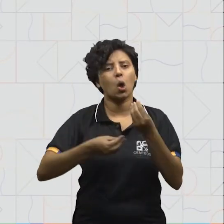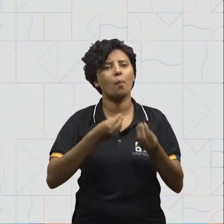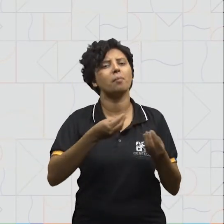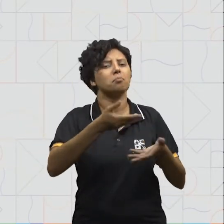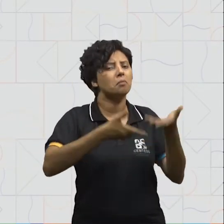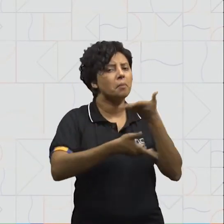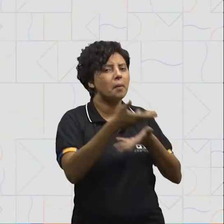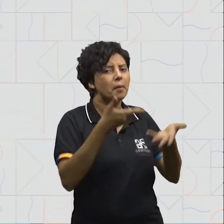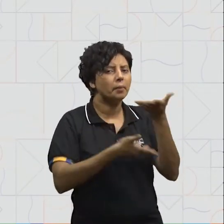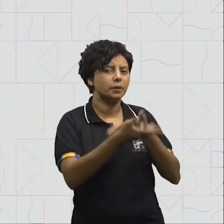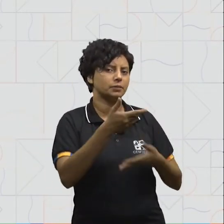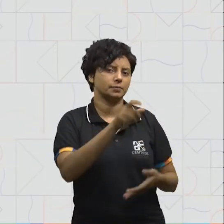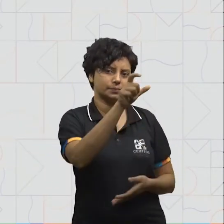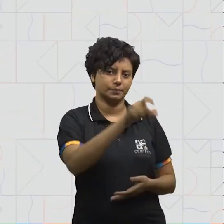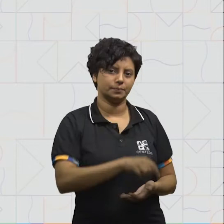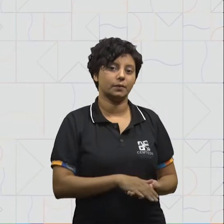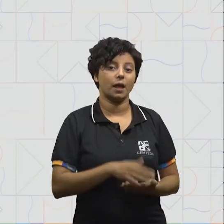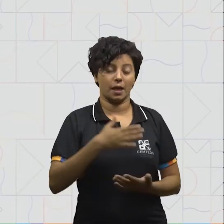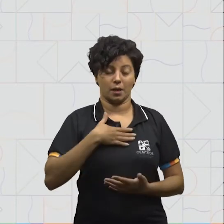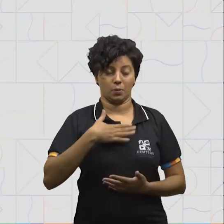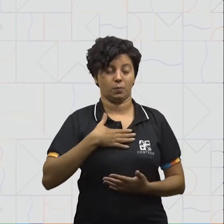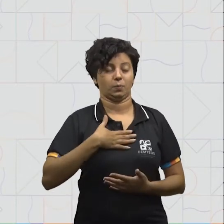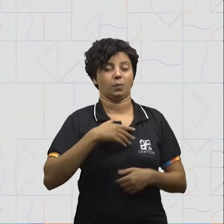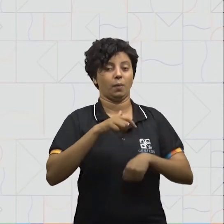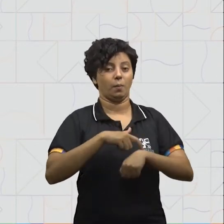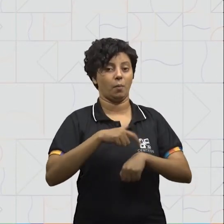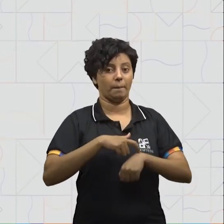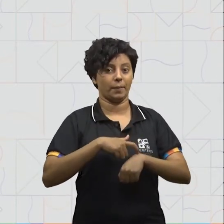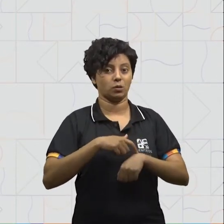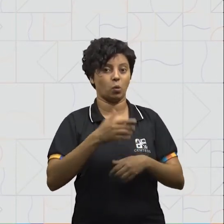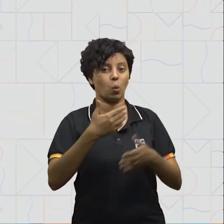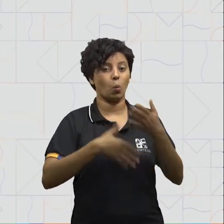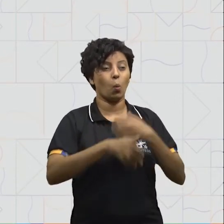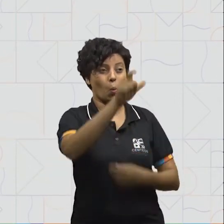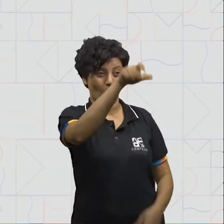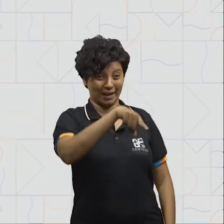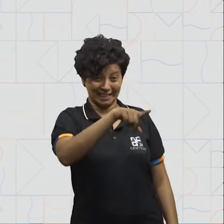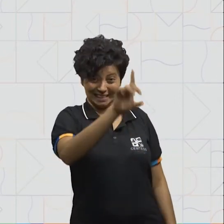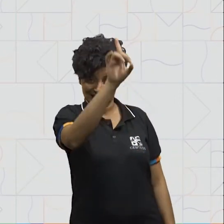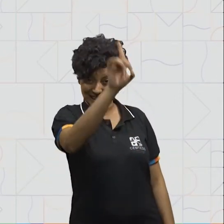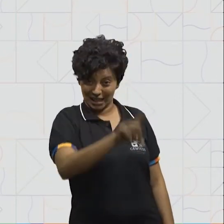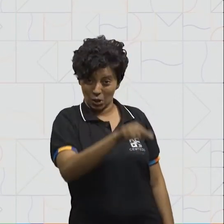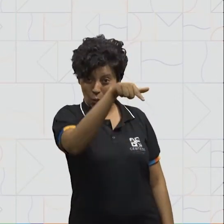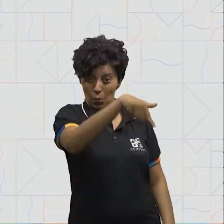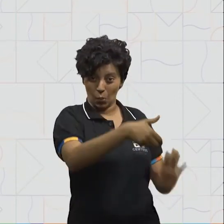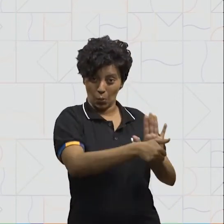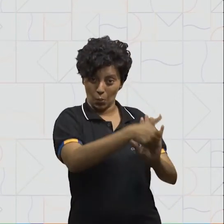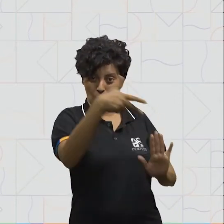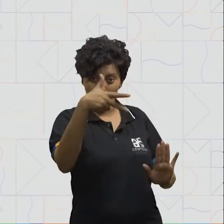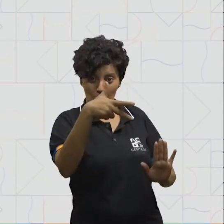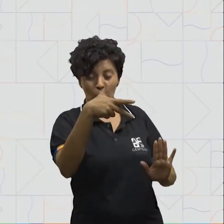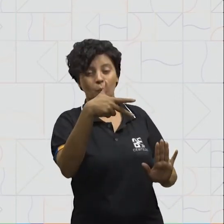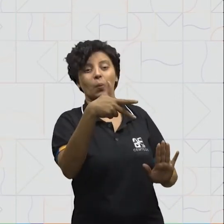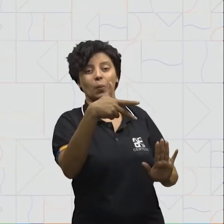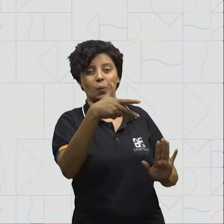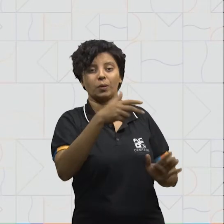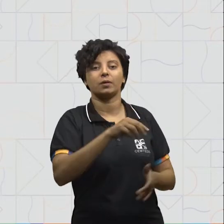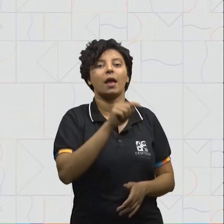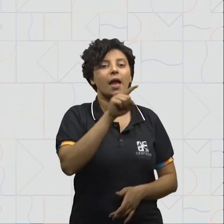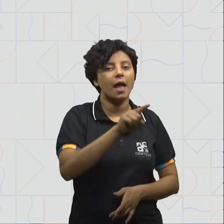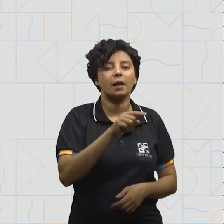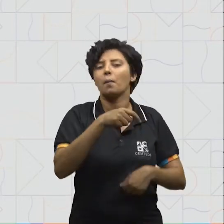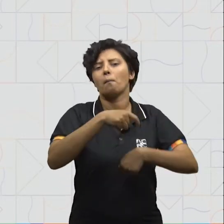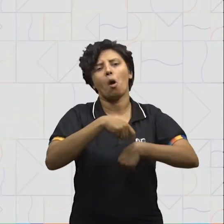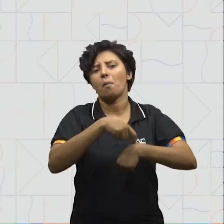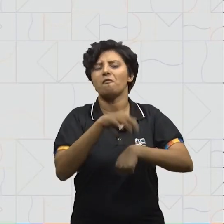de tratamento que iremos utilizar. Eu estava conversando com a diretora do Centro de Mídias da CEMED Manaus e, apesar